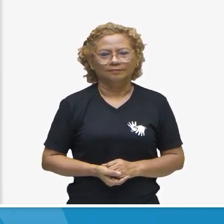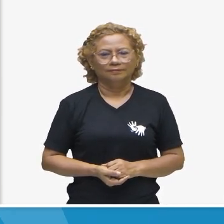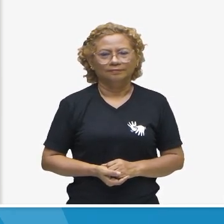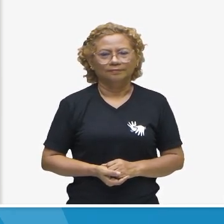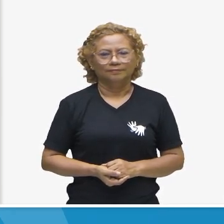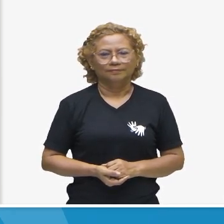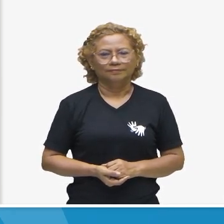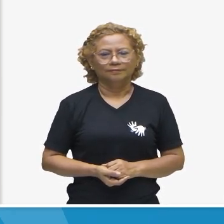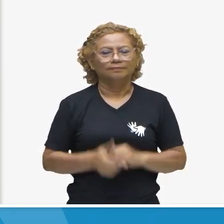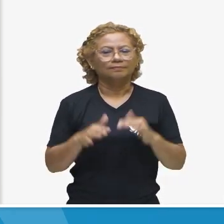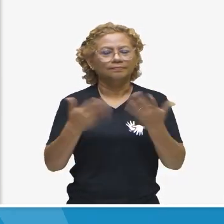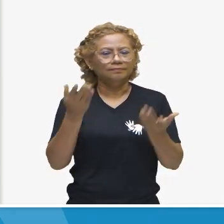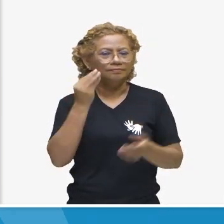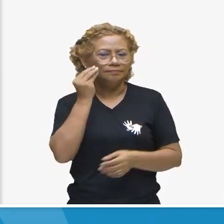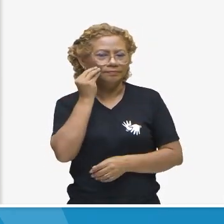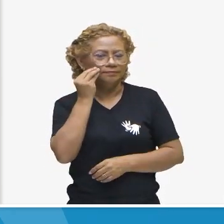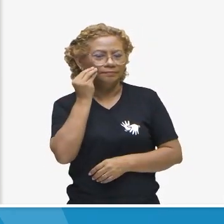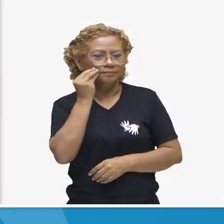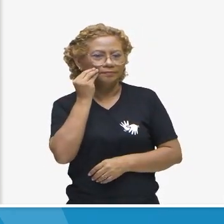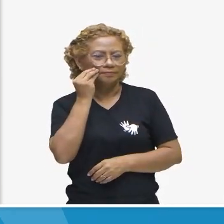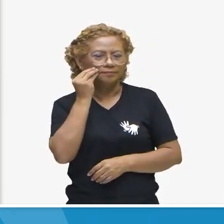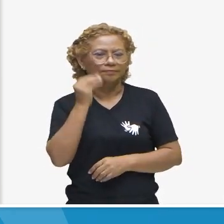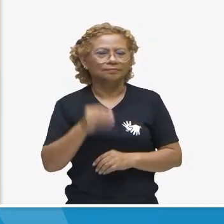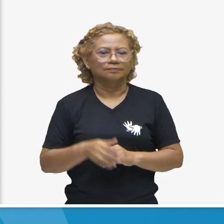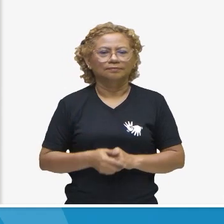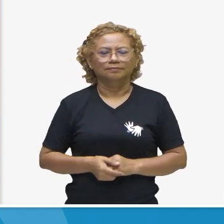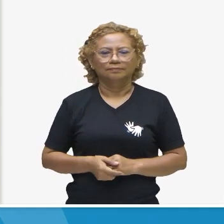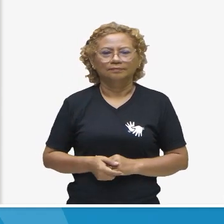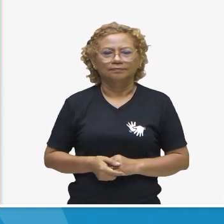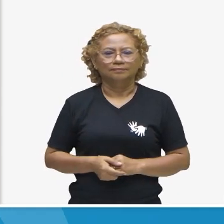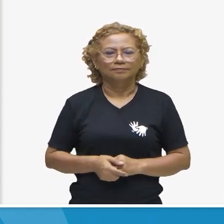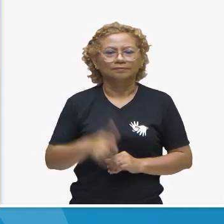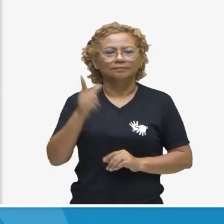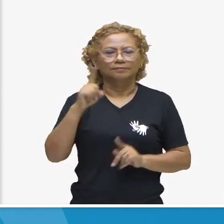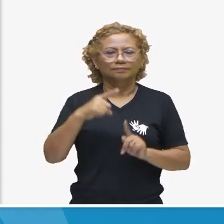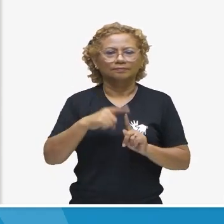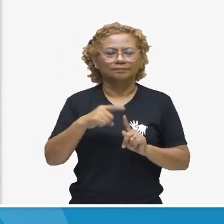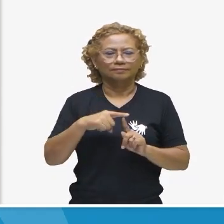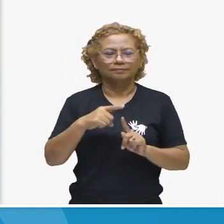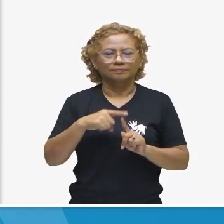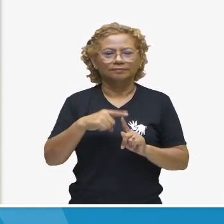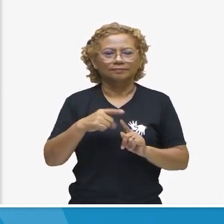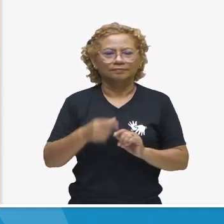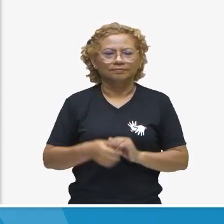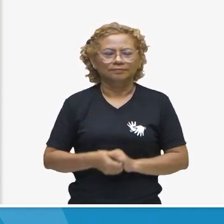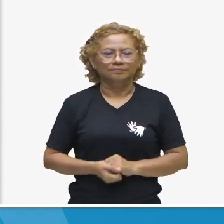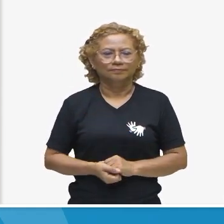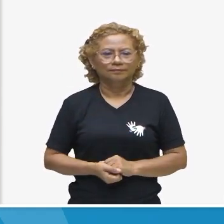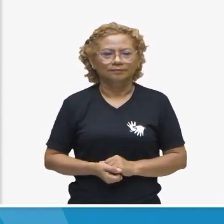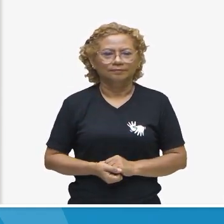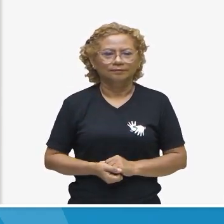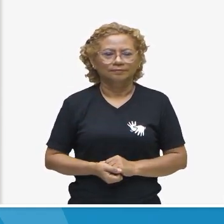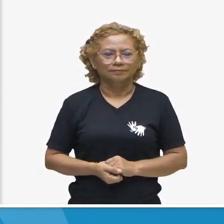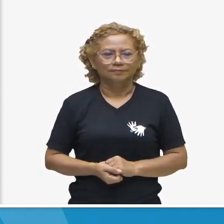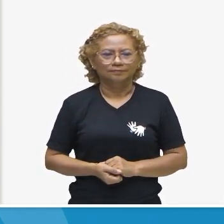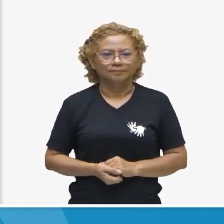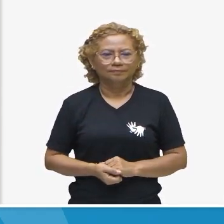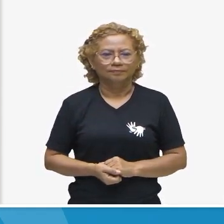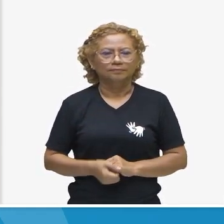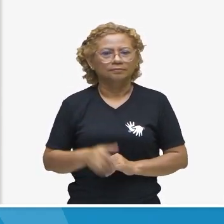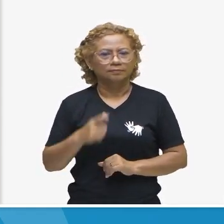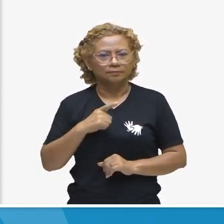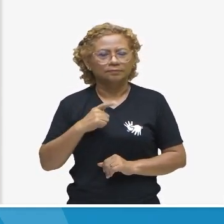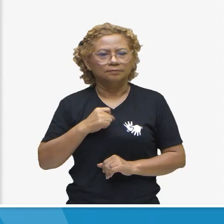na nossa TV para a gente ver mais algumas definições sobre projeção ortogonal. Vamos lá. Então agora a gente tem a projeção